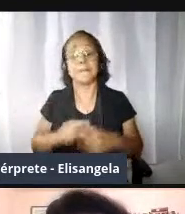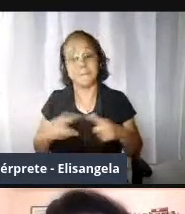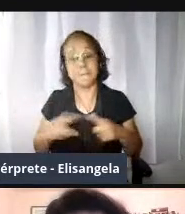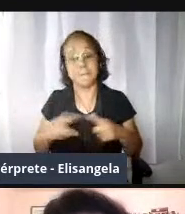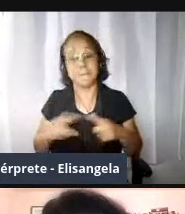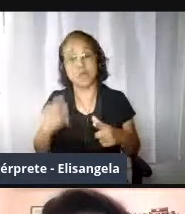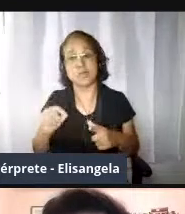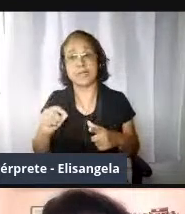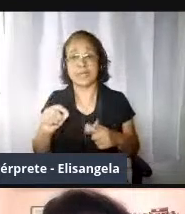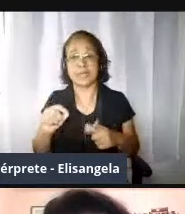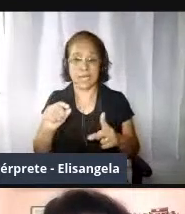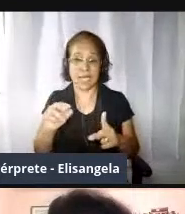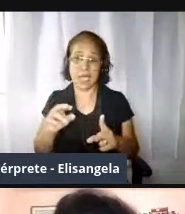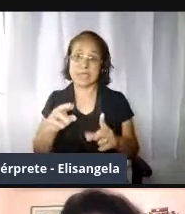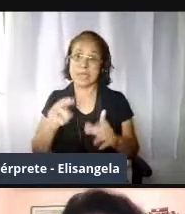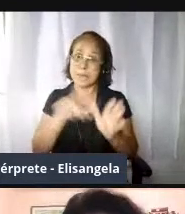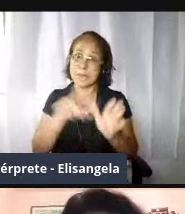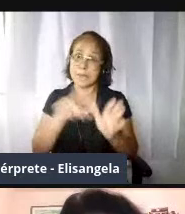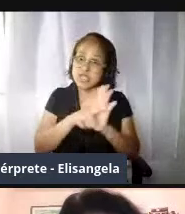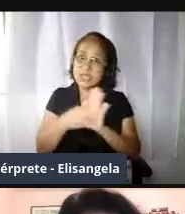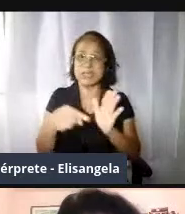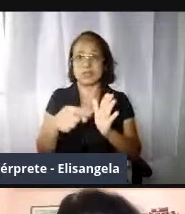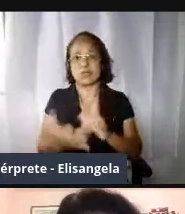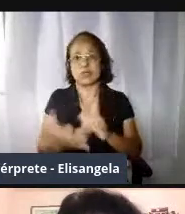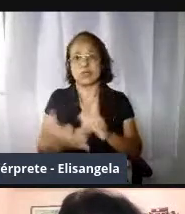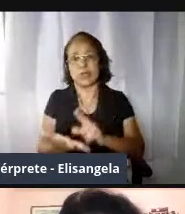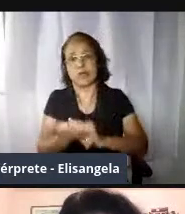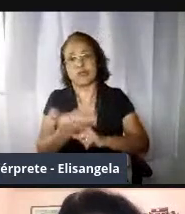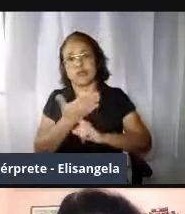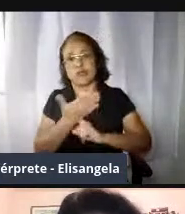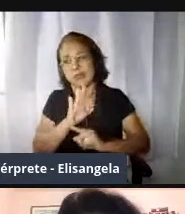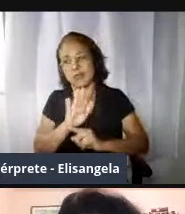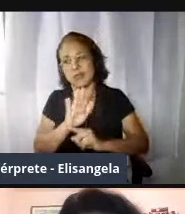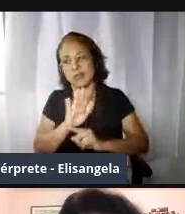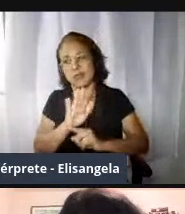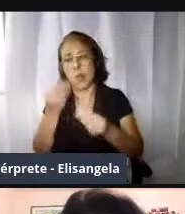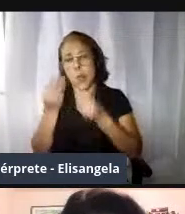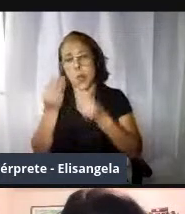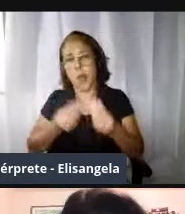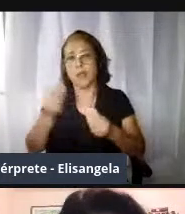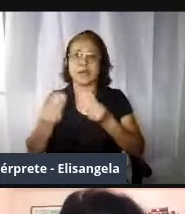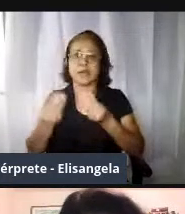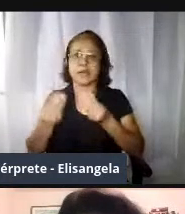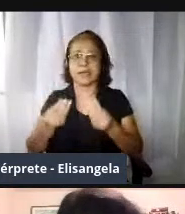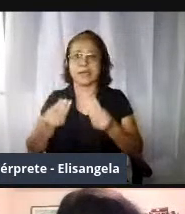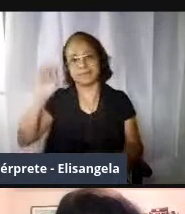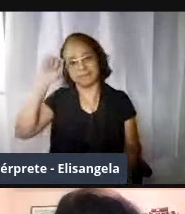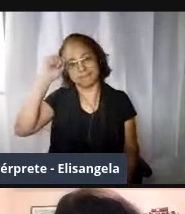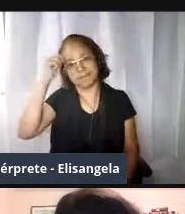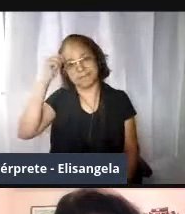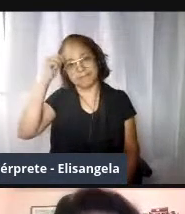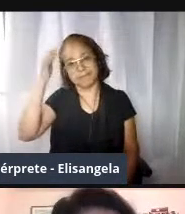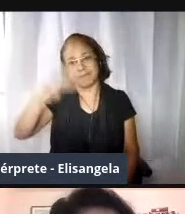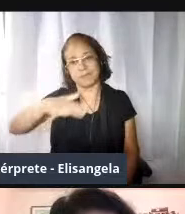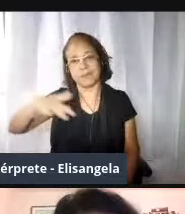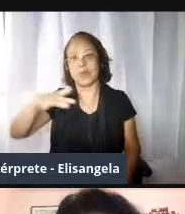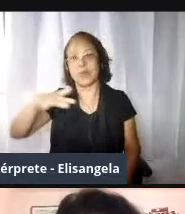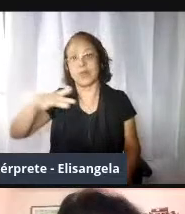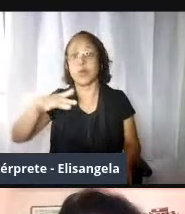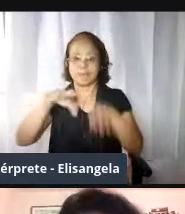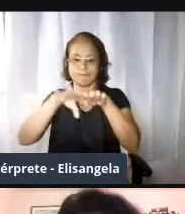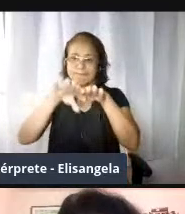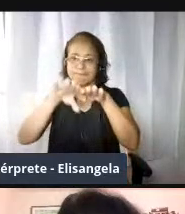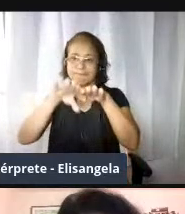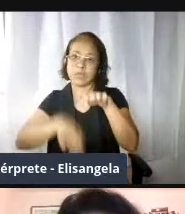desnaturalizar as relações raciais do jeito como as relações raciais estão estabelecidas ainda na sociedade brasileira, ou seja, a desigualdade racial. É, e